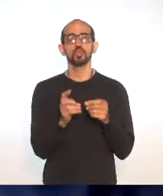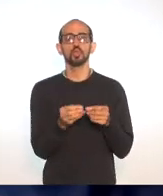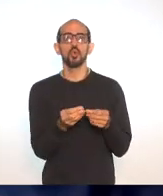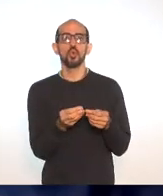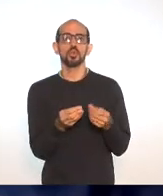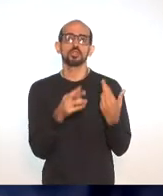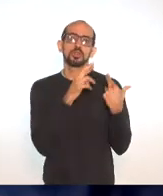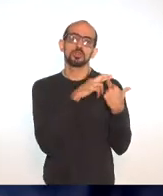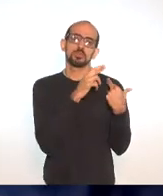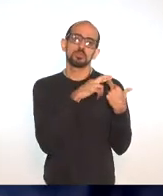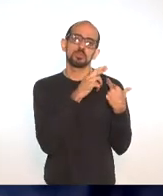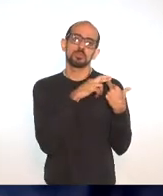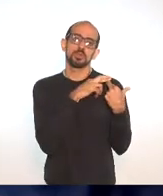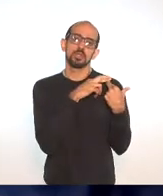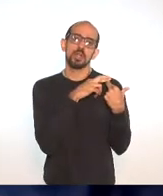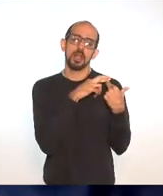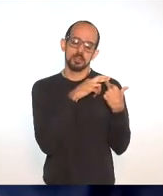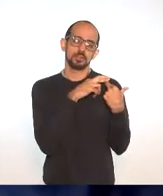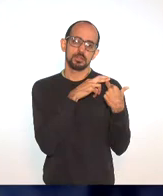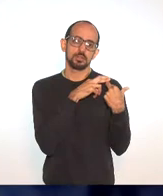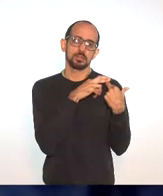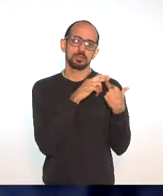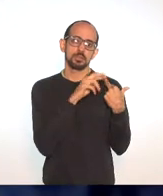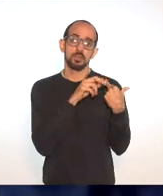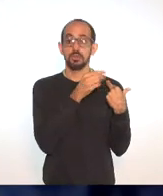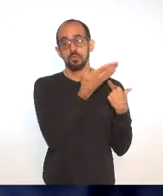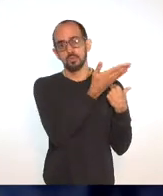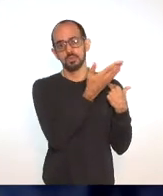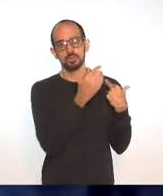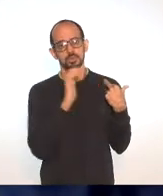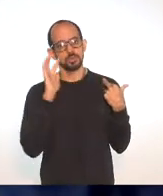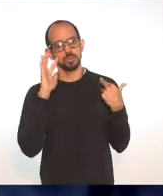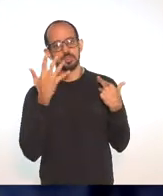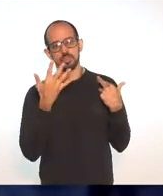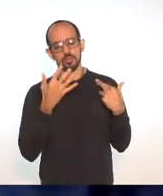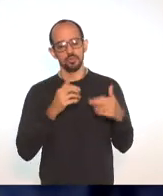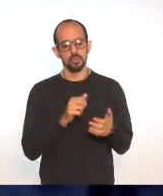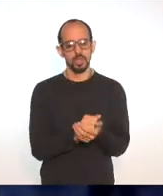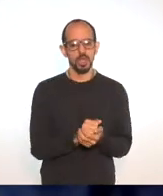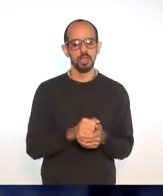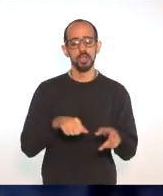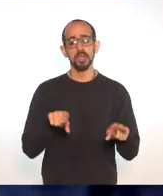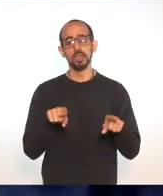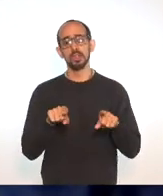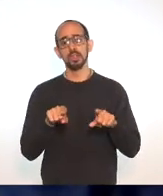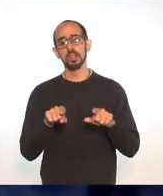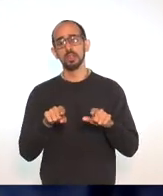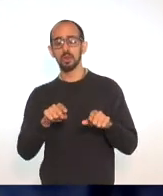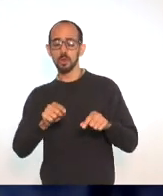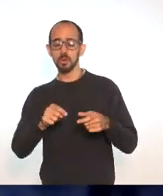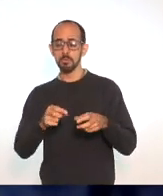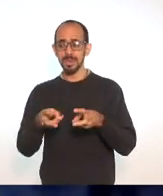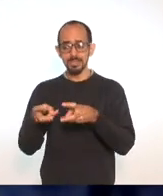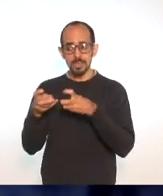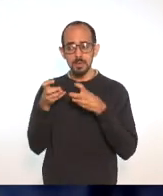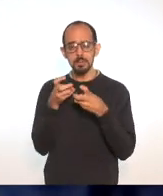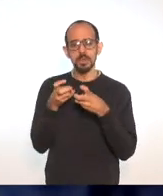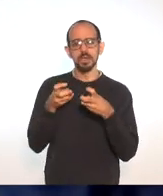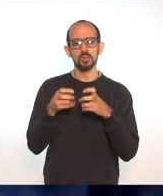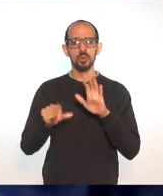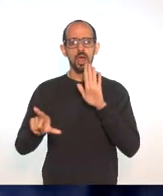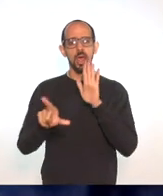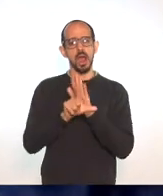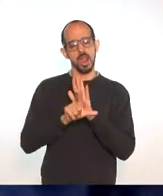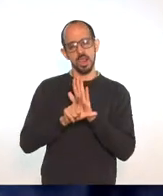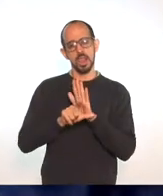serem emanadas do Conselho deliberativo da região metropolitana ela já com vistas a essa nova competência do